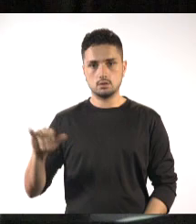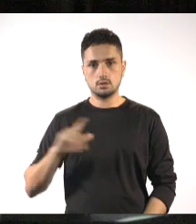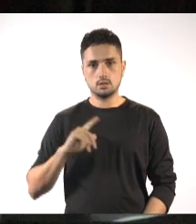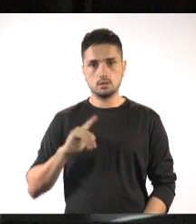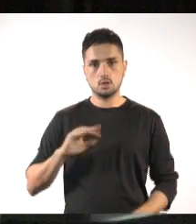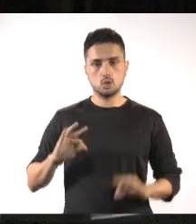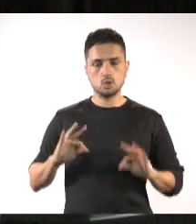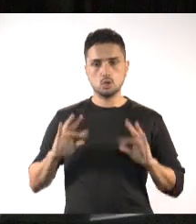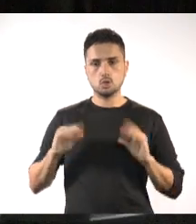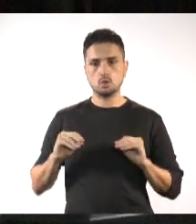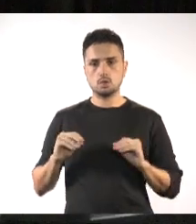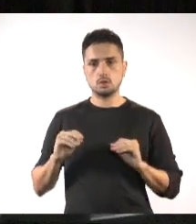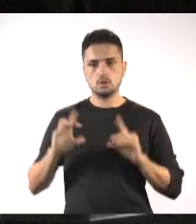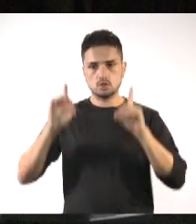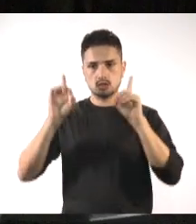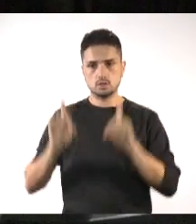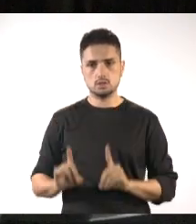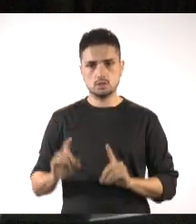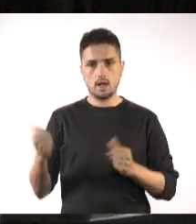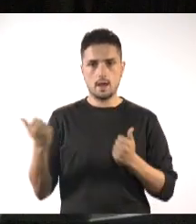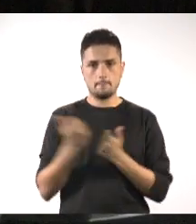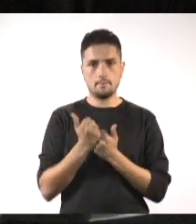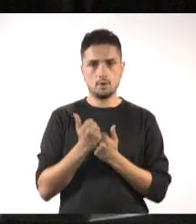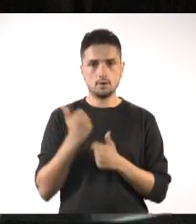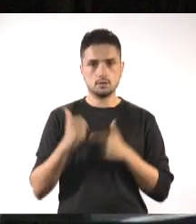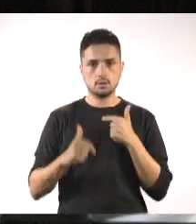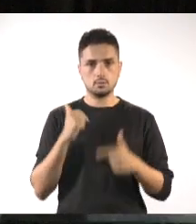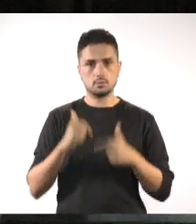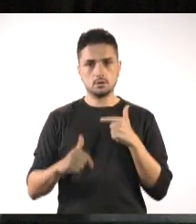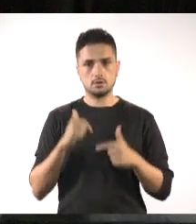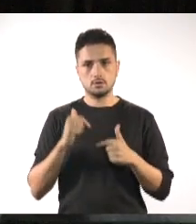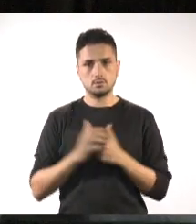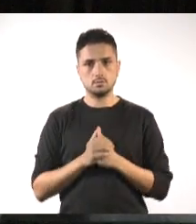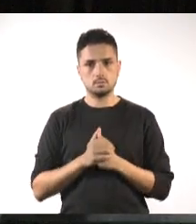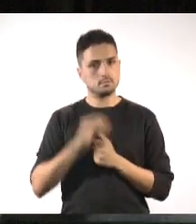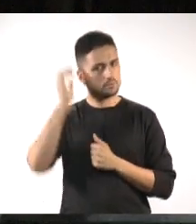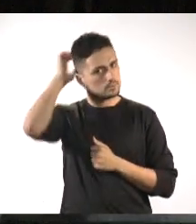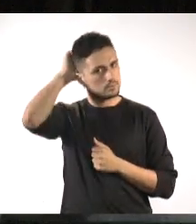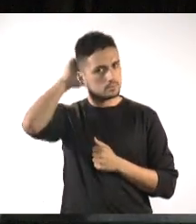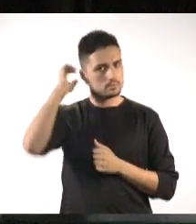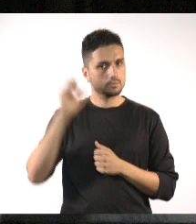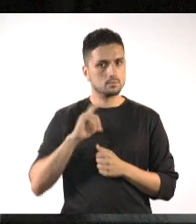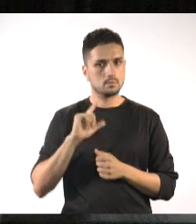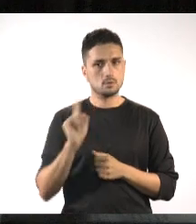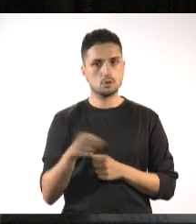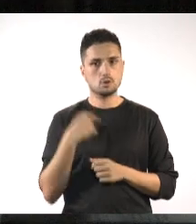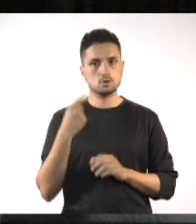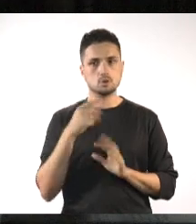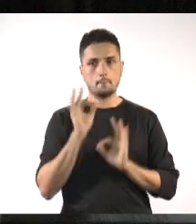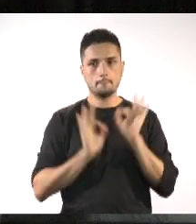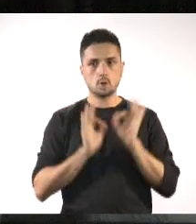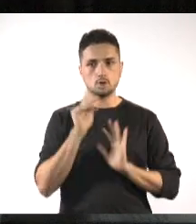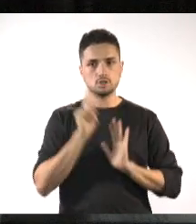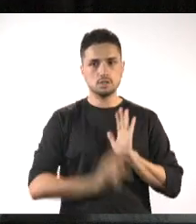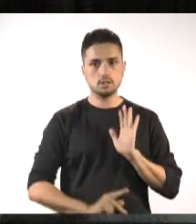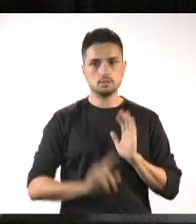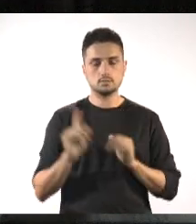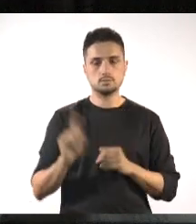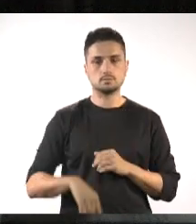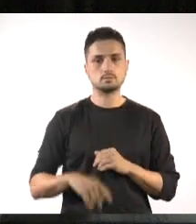direção e os apoia em todos os trabalhos. E aqui hoje, nossos projetos são, nós